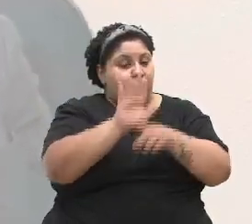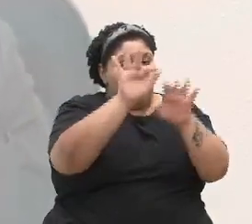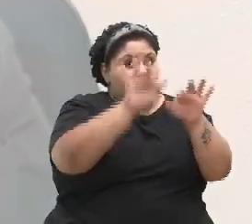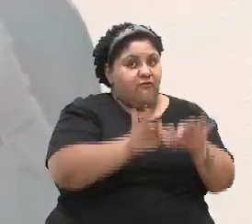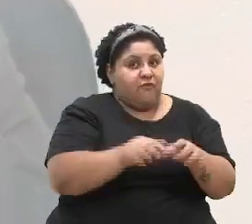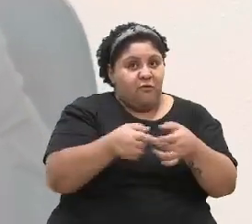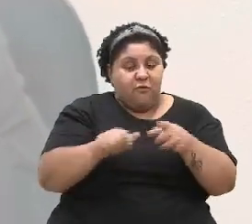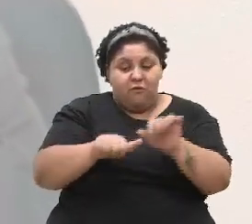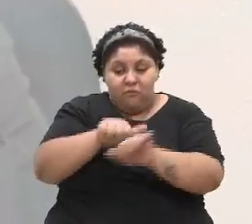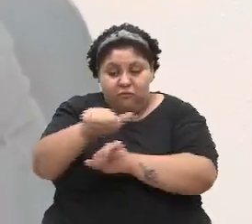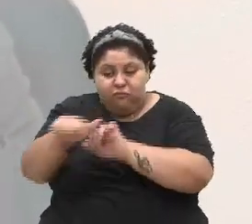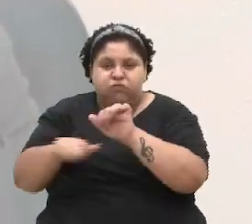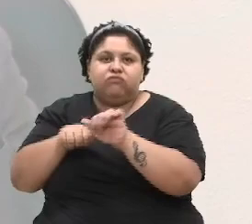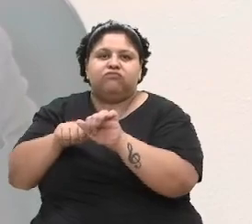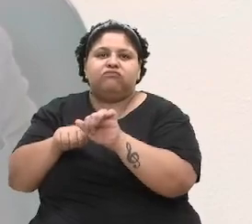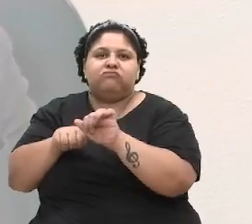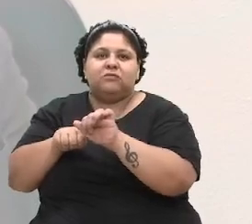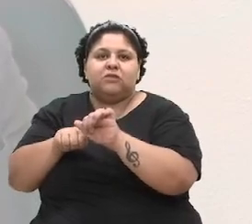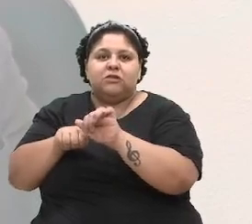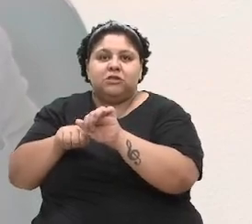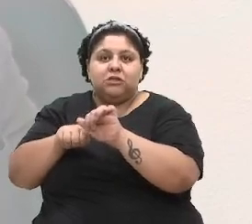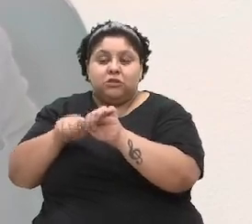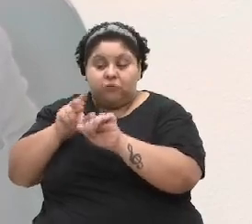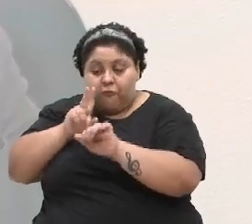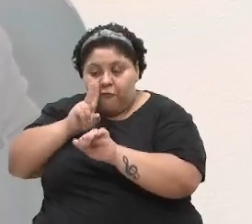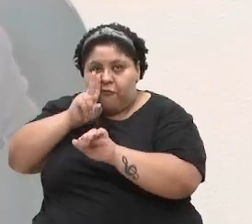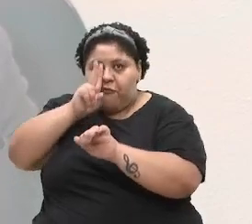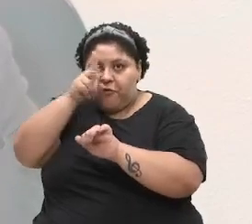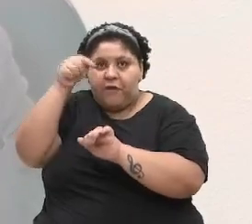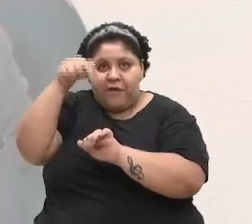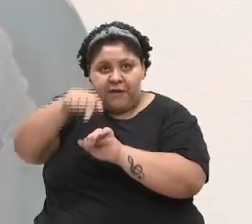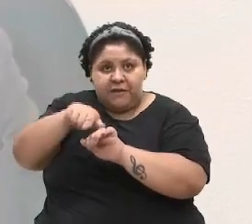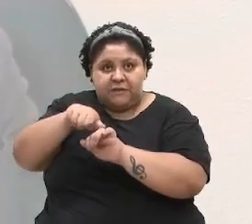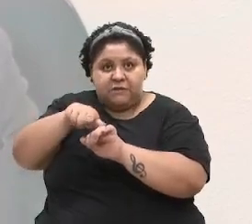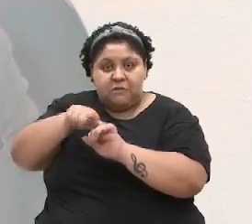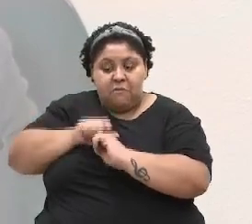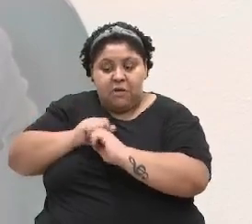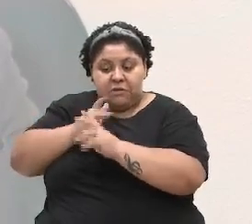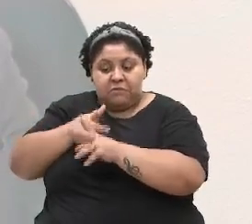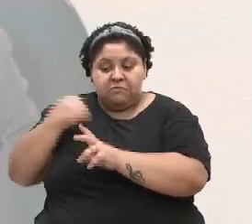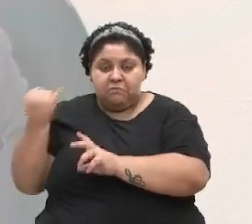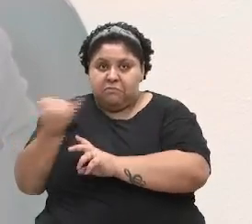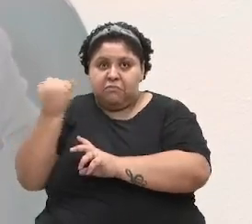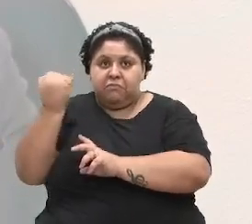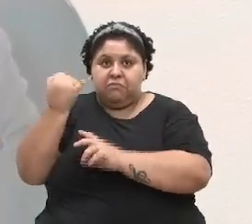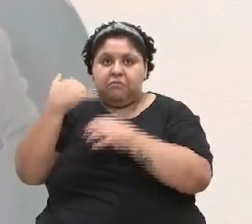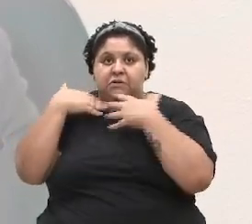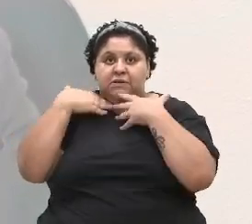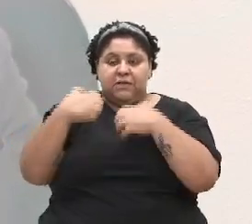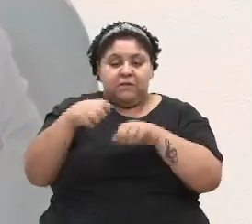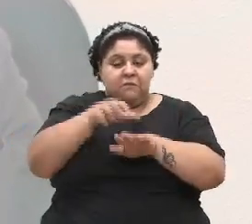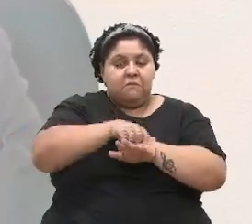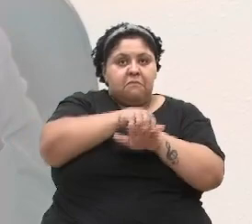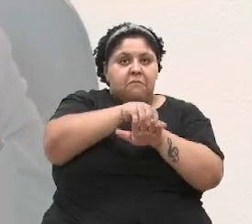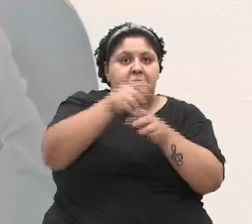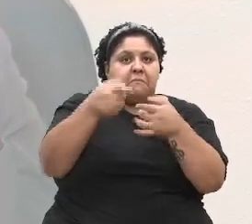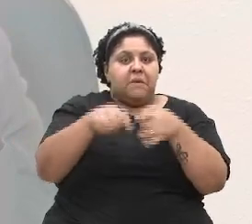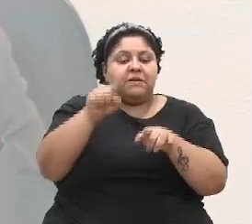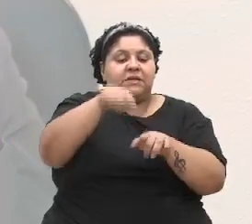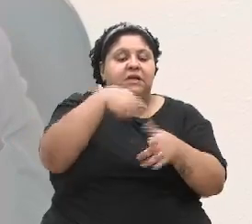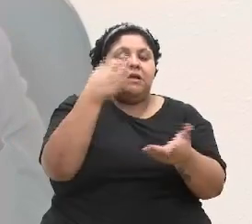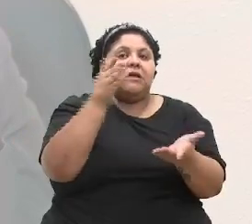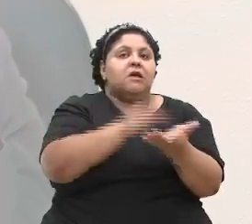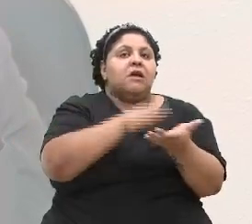contrário, somos a favor do fortalecimento, e esse é um ato importante para a Secretaria do Turismo, mas fica aqui a cobrança